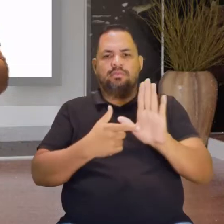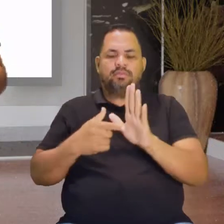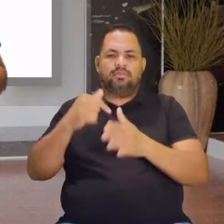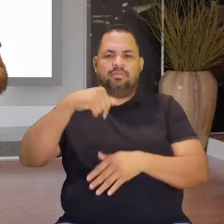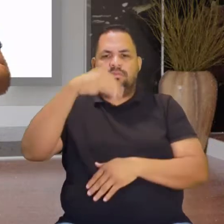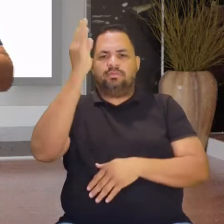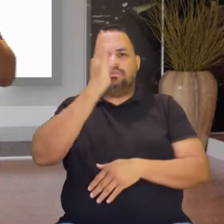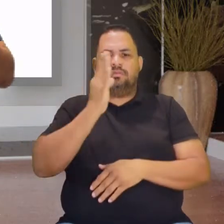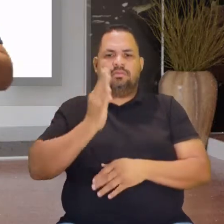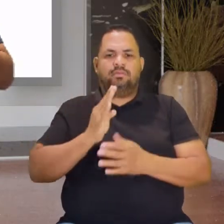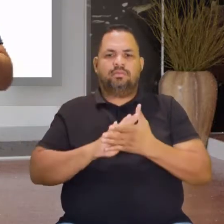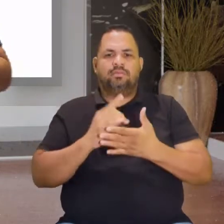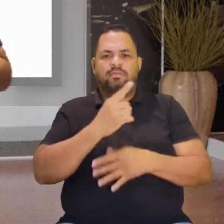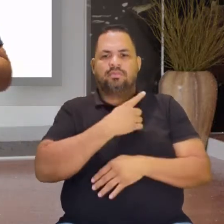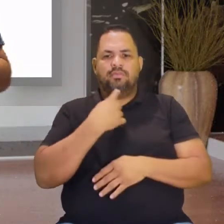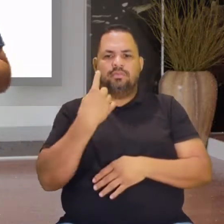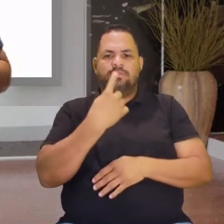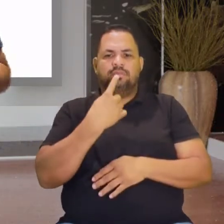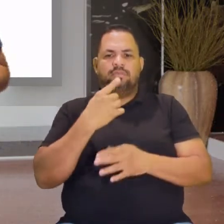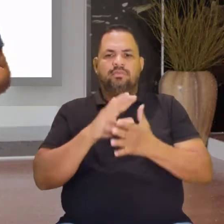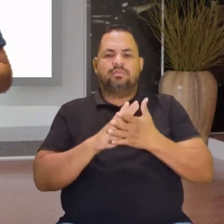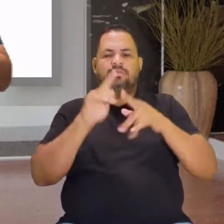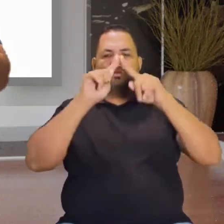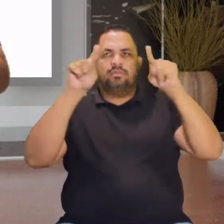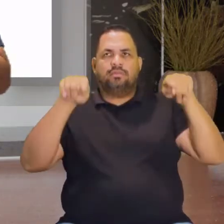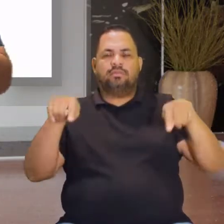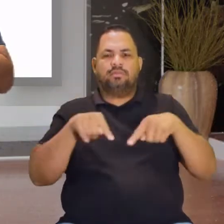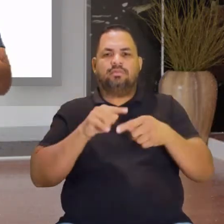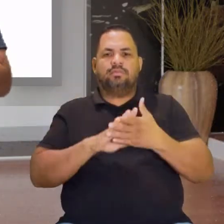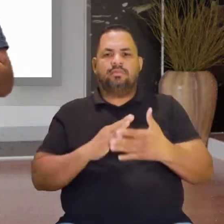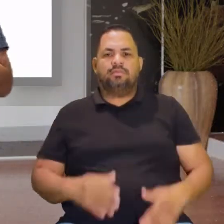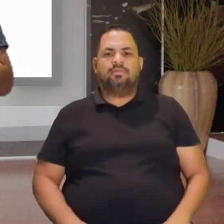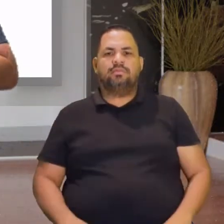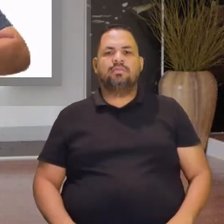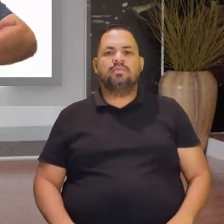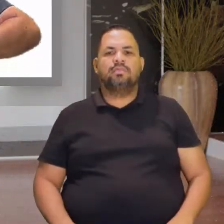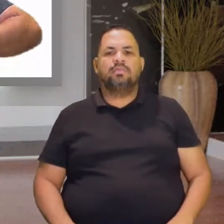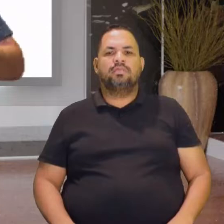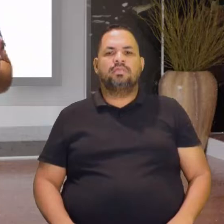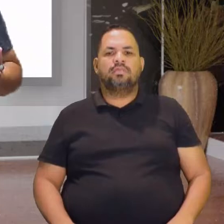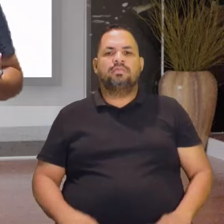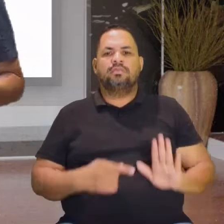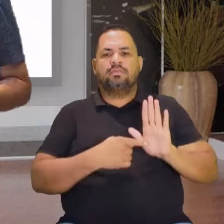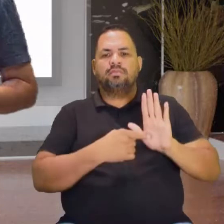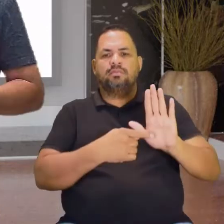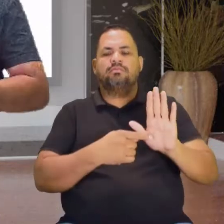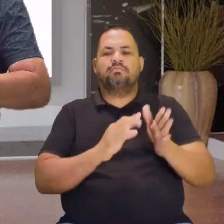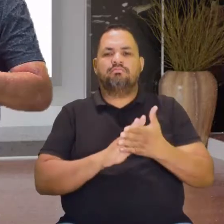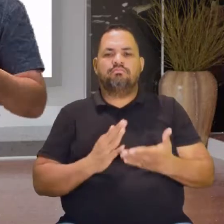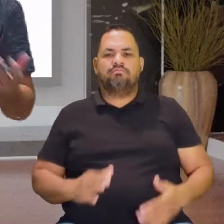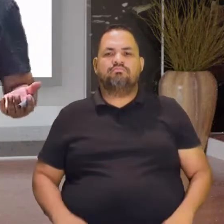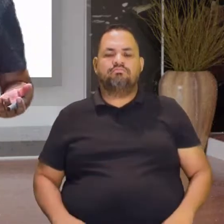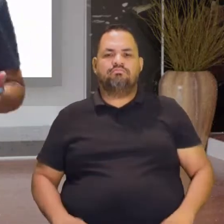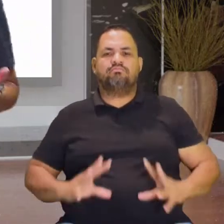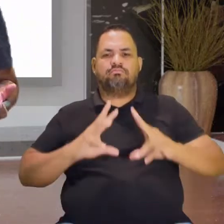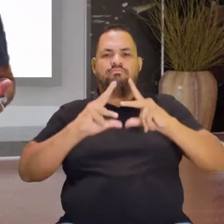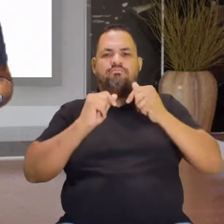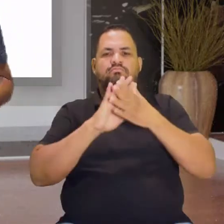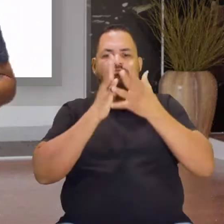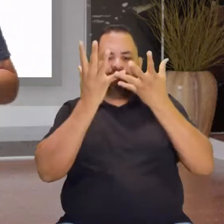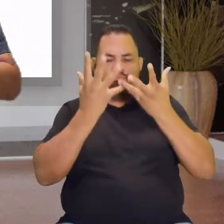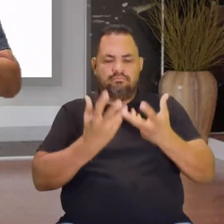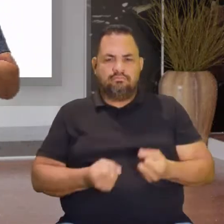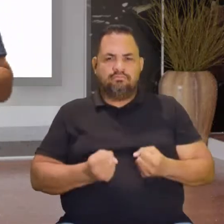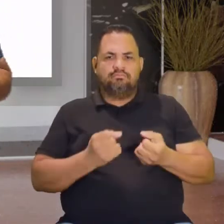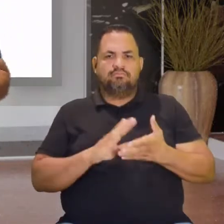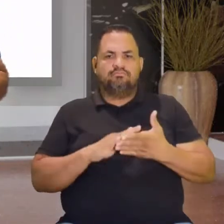no Brasil, nós vamos ver mais alguns quadros, as suas amostras aqui foram totalmente aceitas,